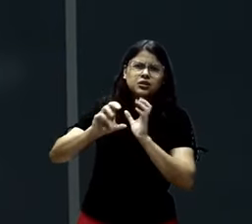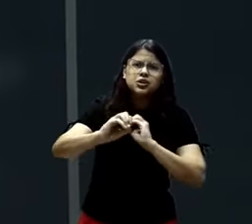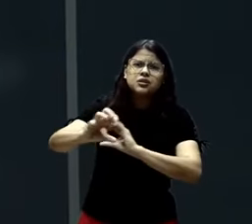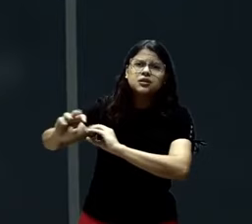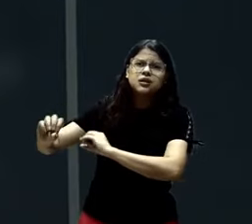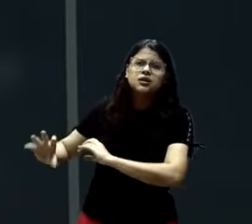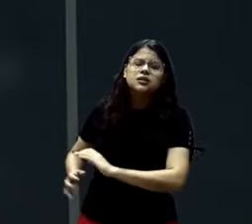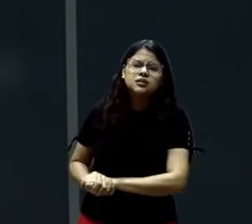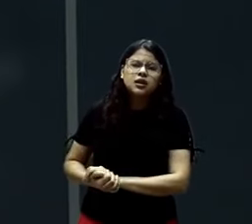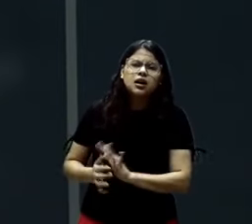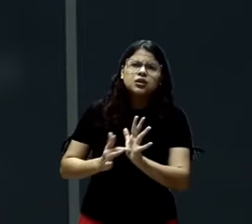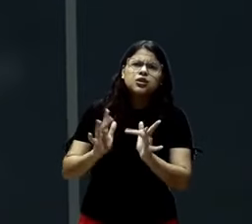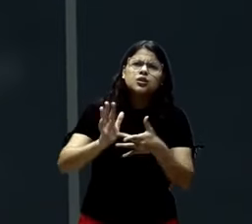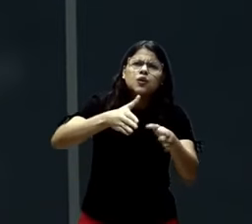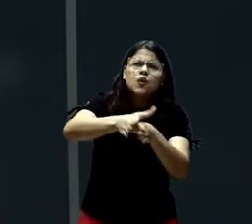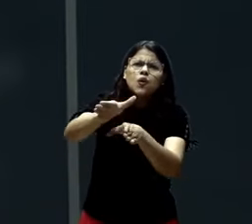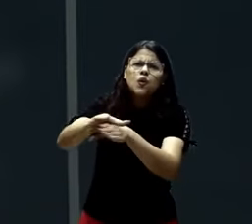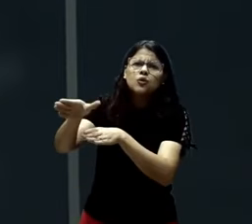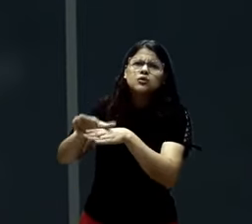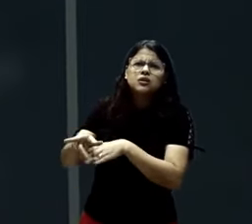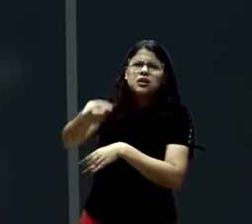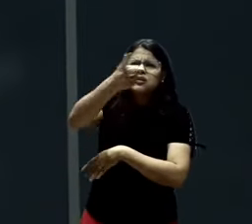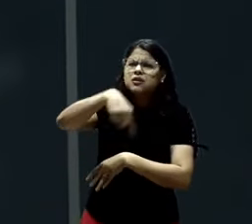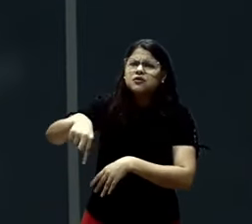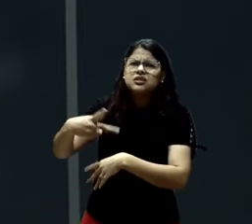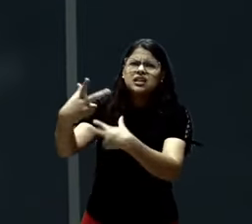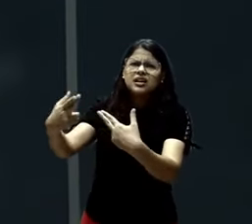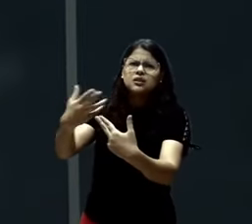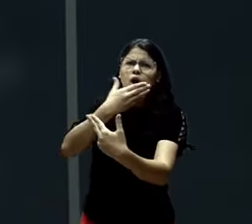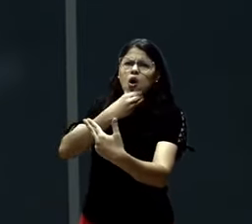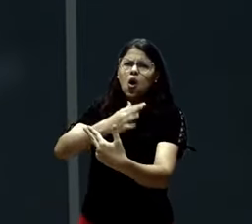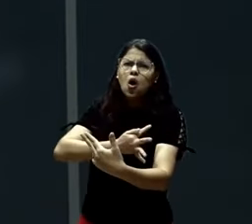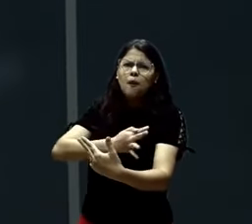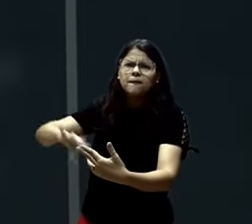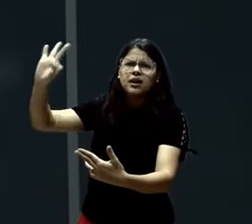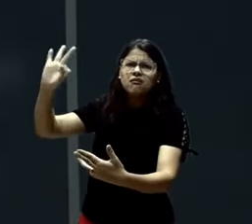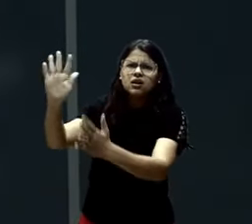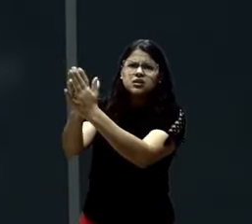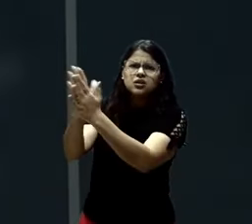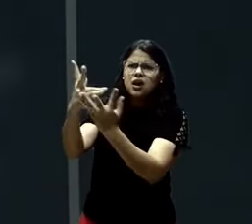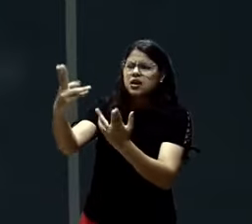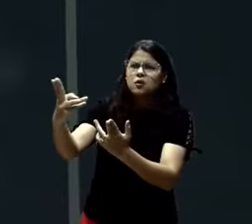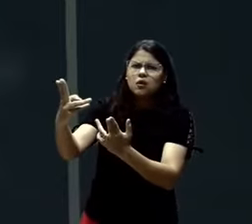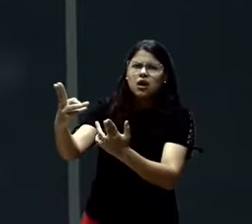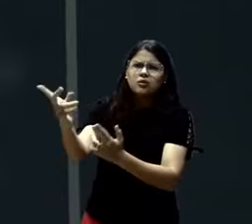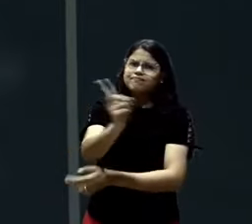não orem que nem os fariseus, que são hipócritas, que chegam nas igrejas, nas sinagogas